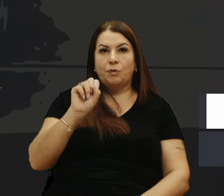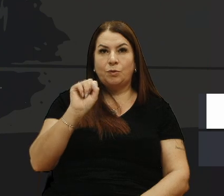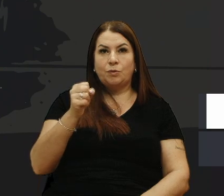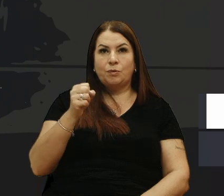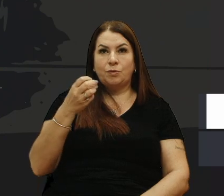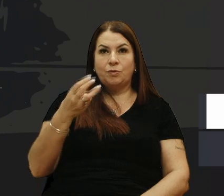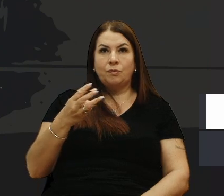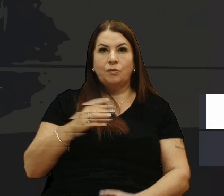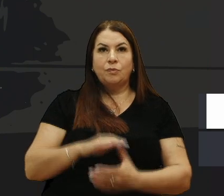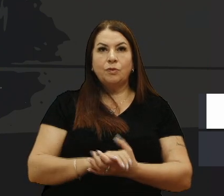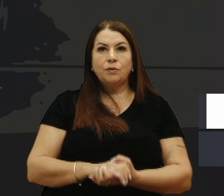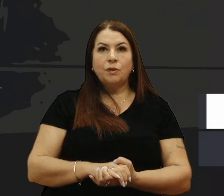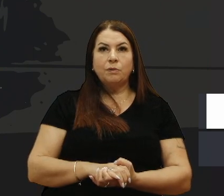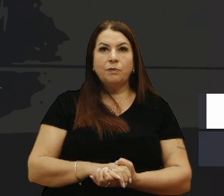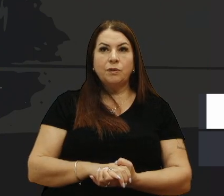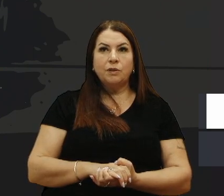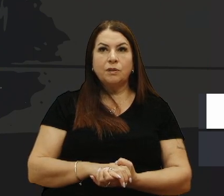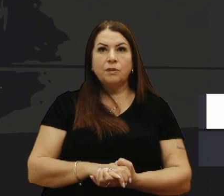1983,